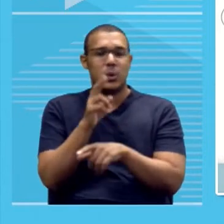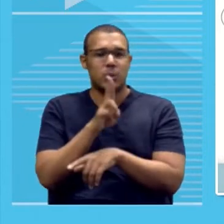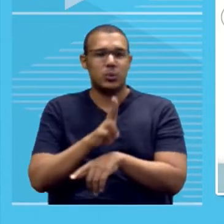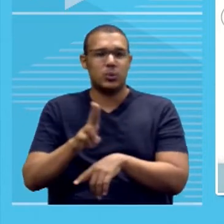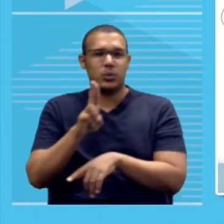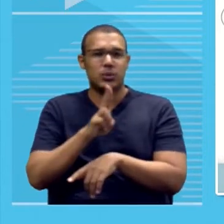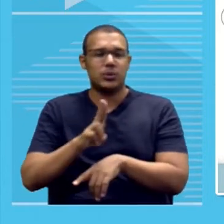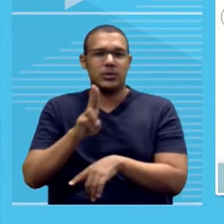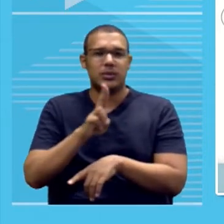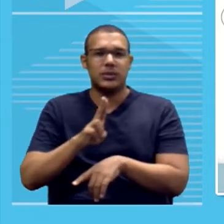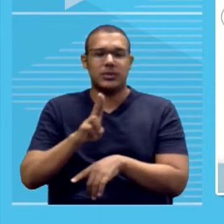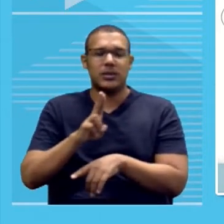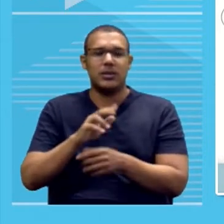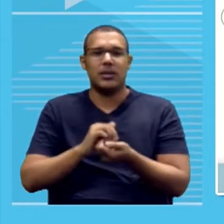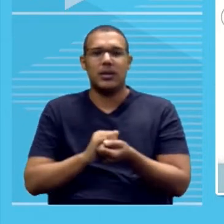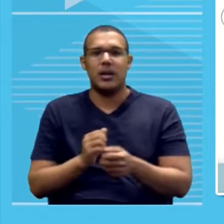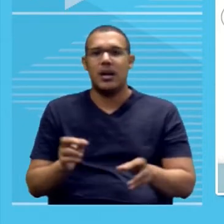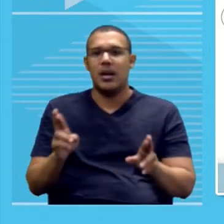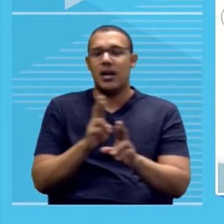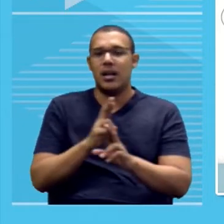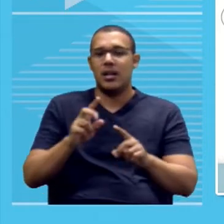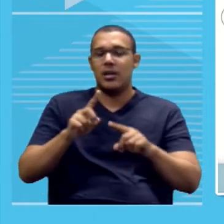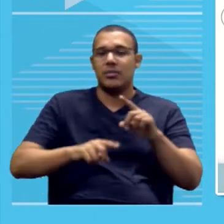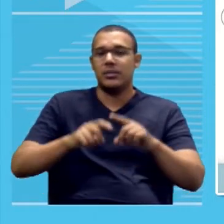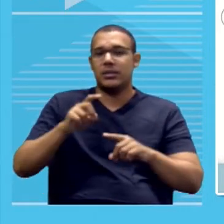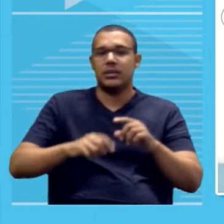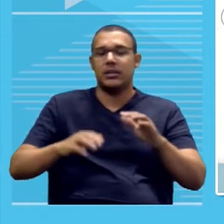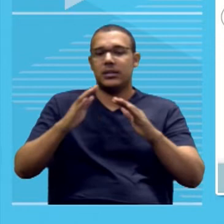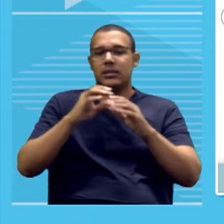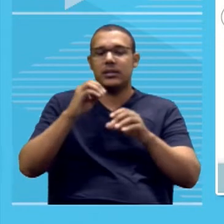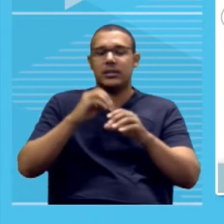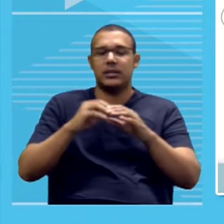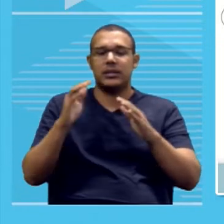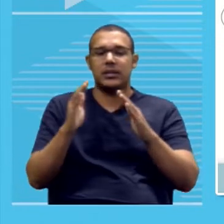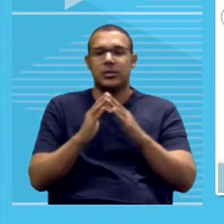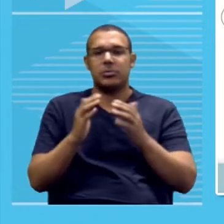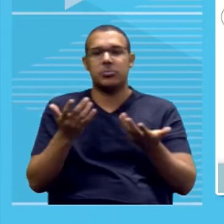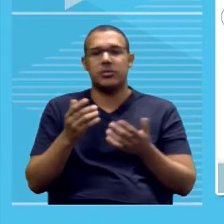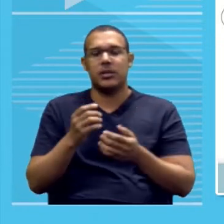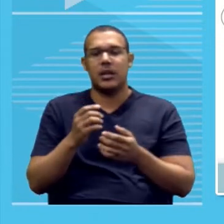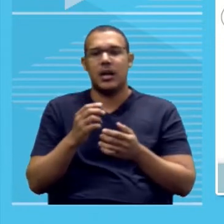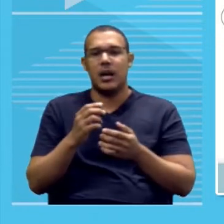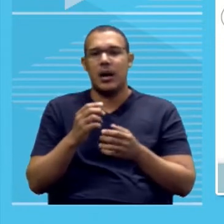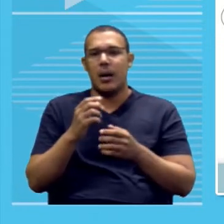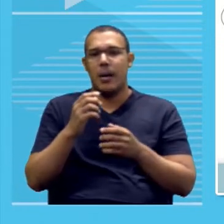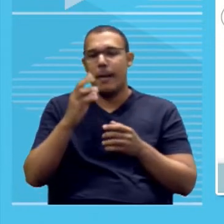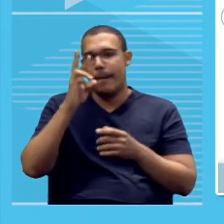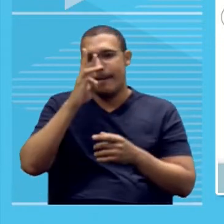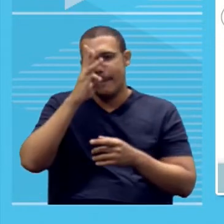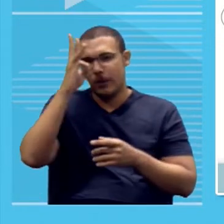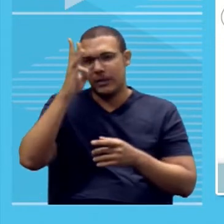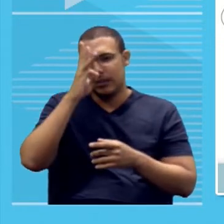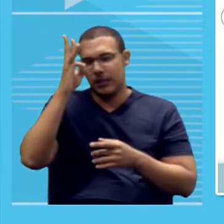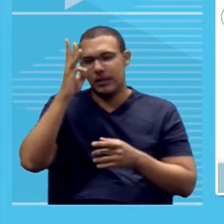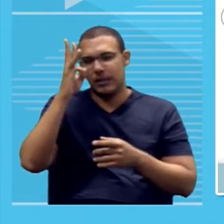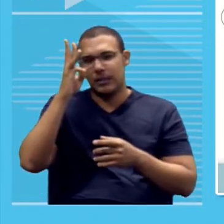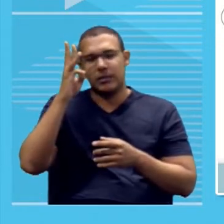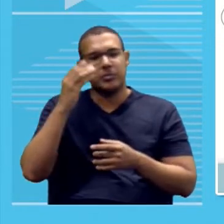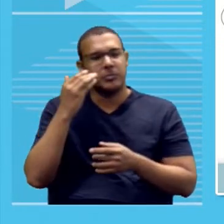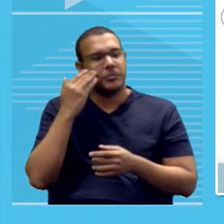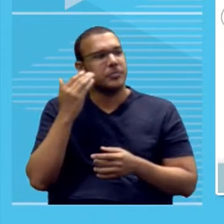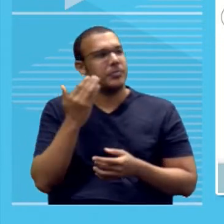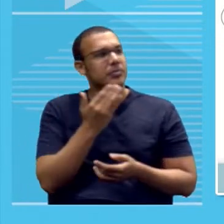consumo e tudo em relação a eletrodomésticos. A potência elétrica é uma grandeza física que está atrelada